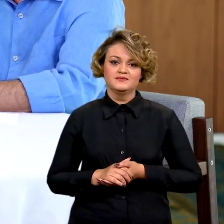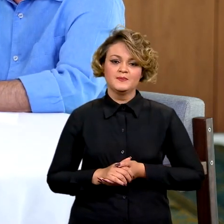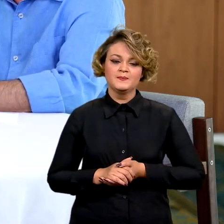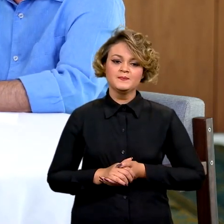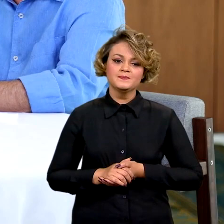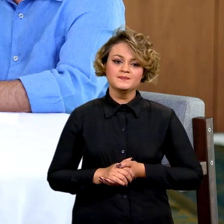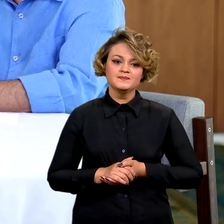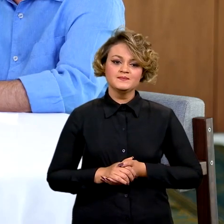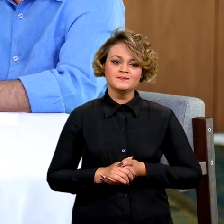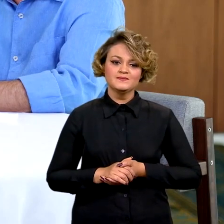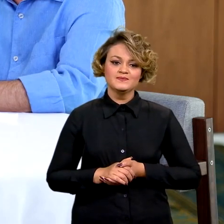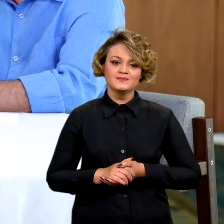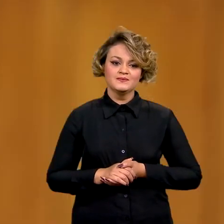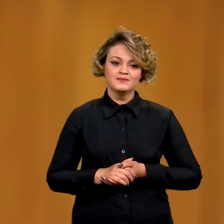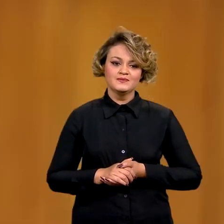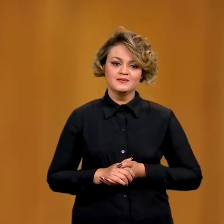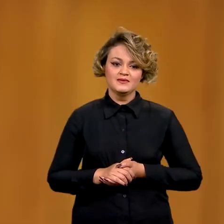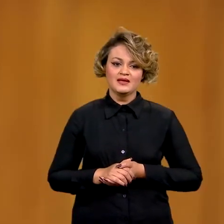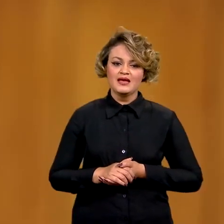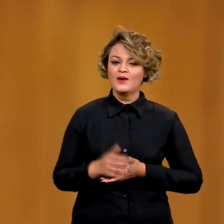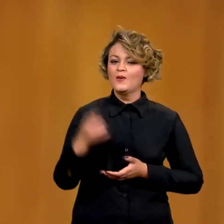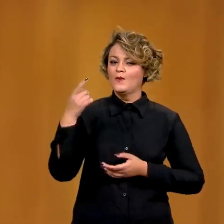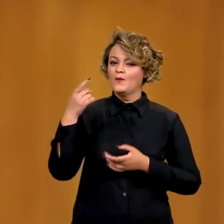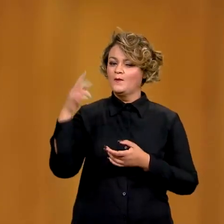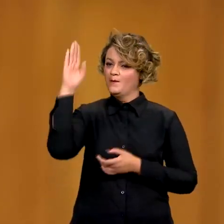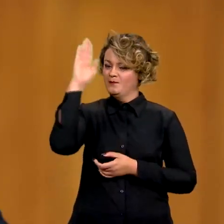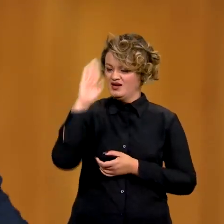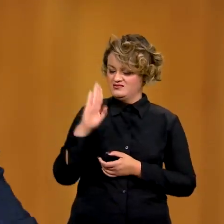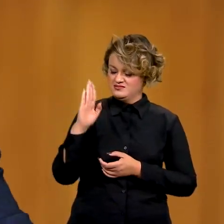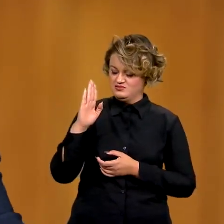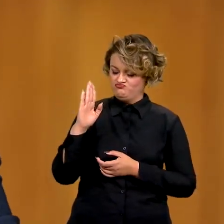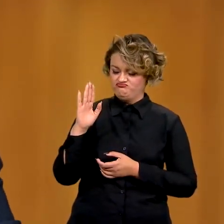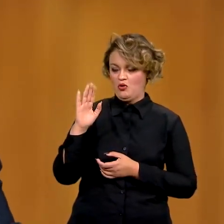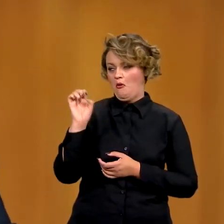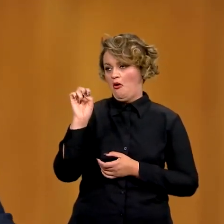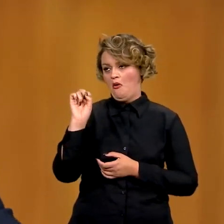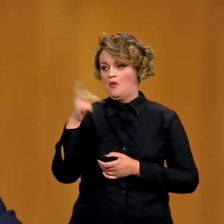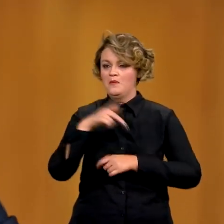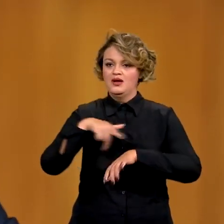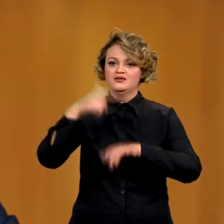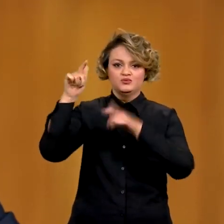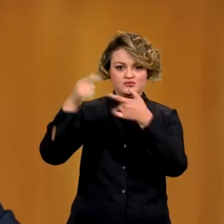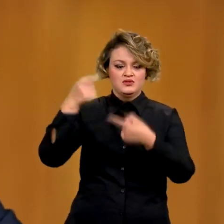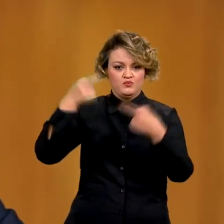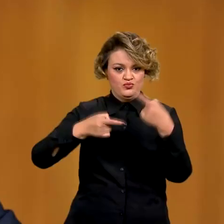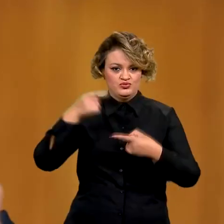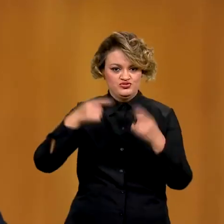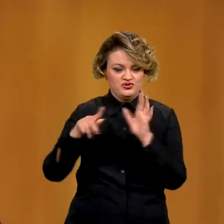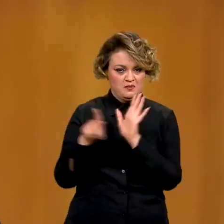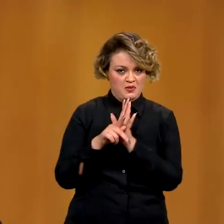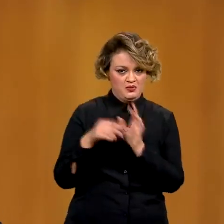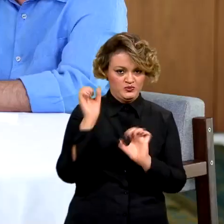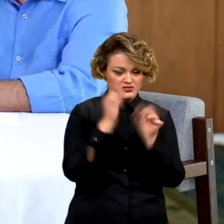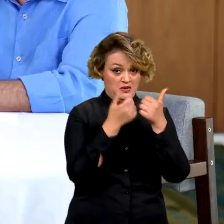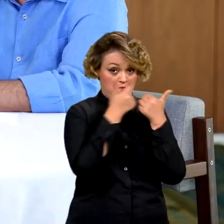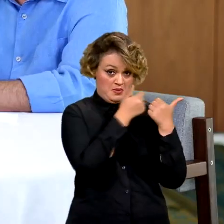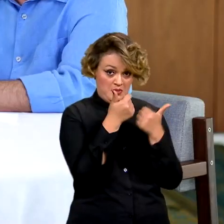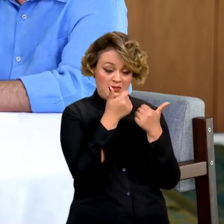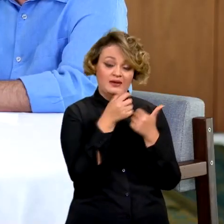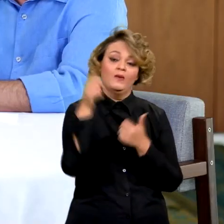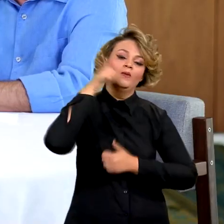um país que tem uma política Industrial correta esse país consegue exportar